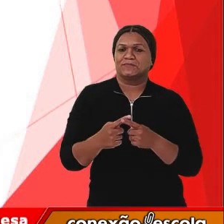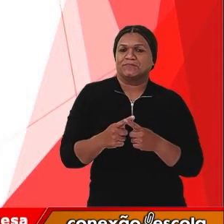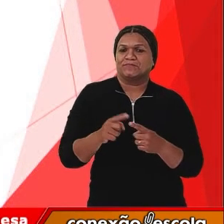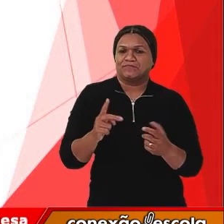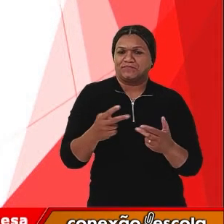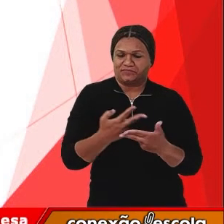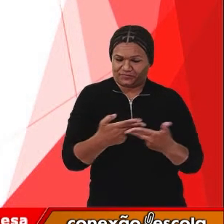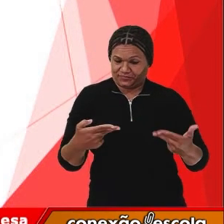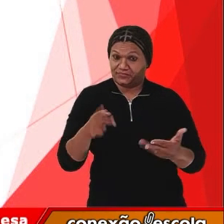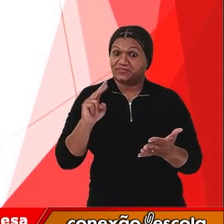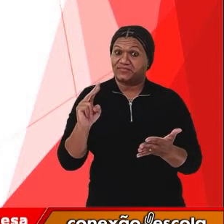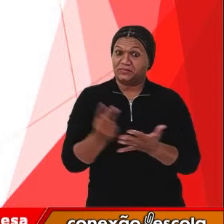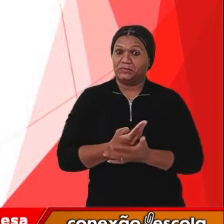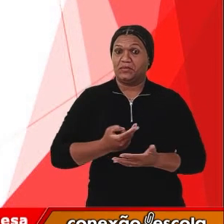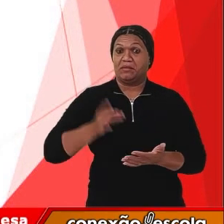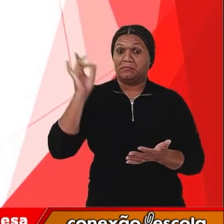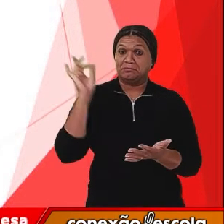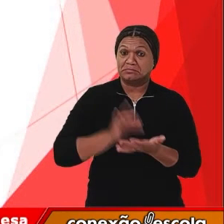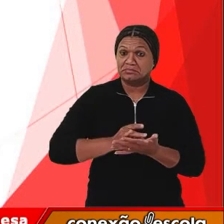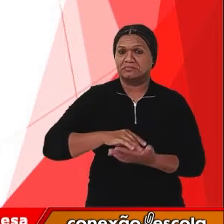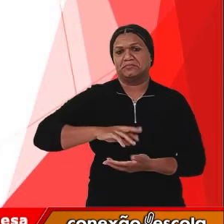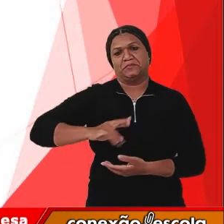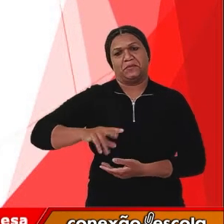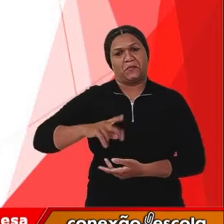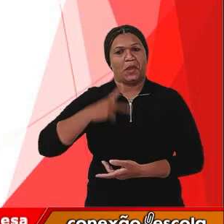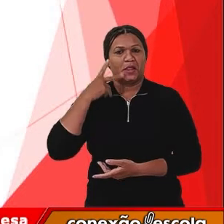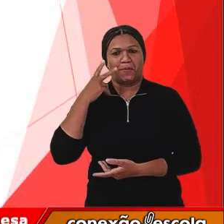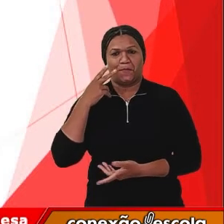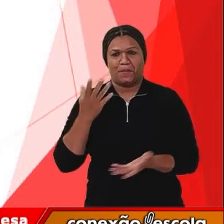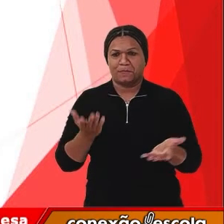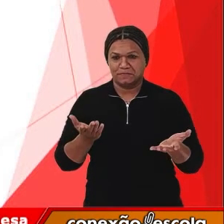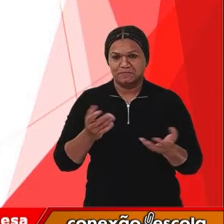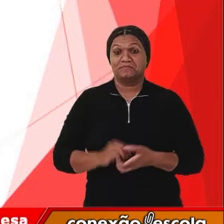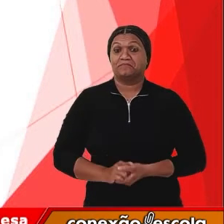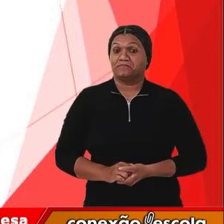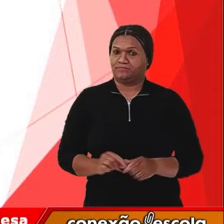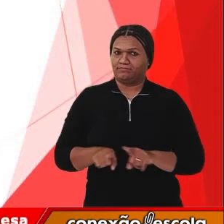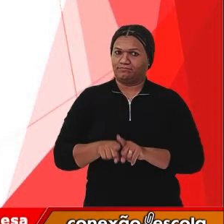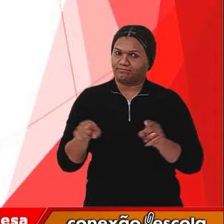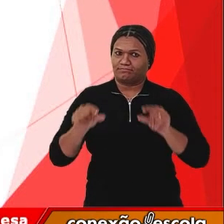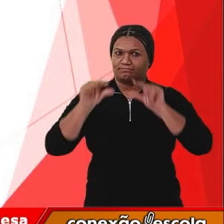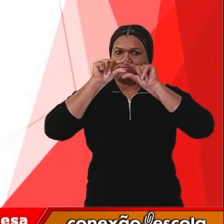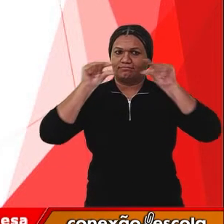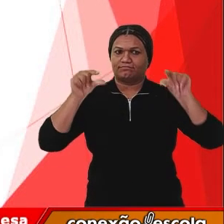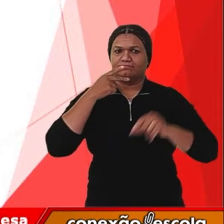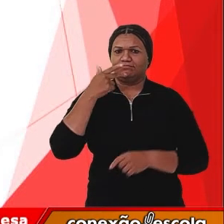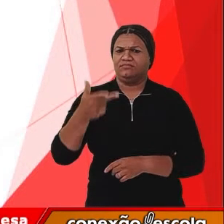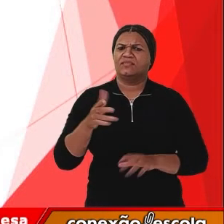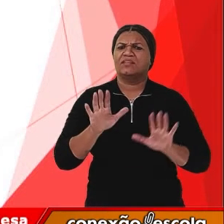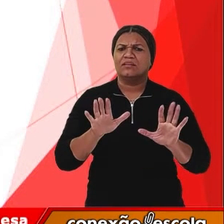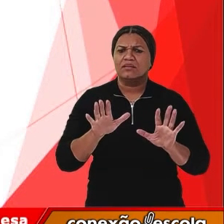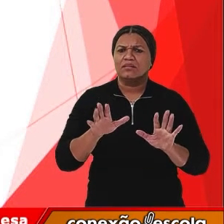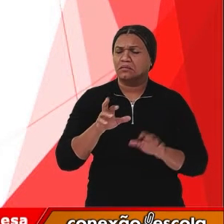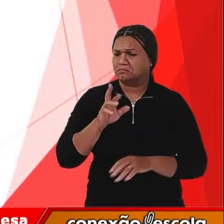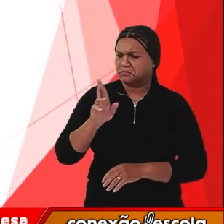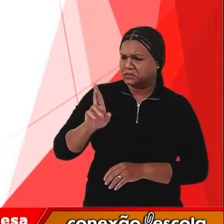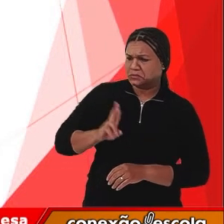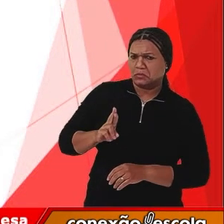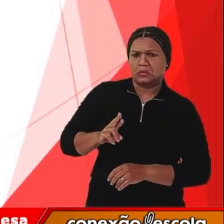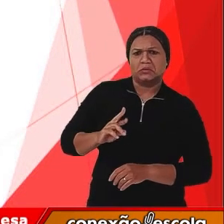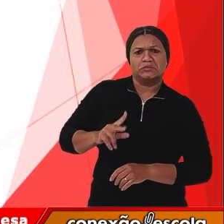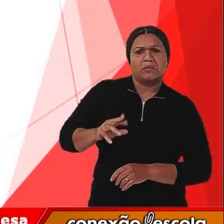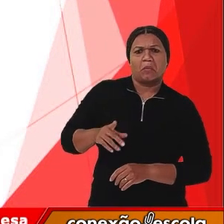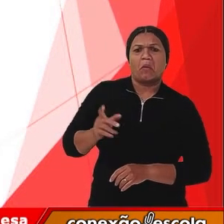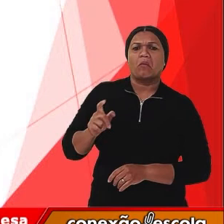Fora do Comum que a história atrás É mas o enunciado diz que o resultado não foi o esperado